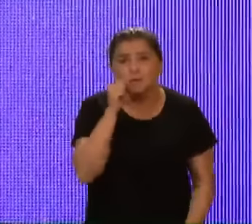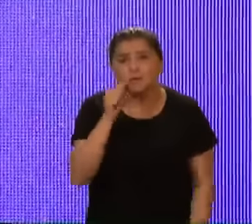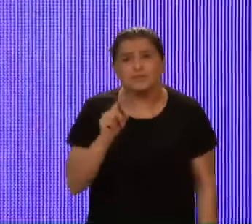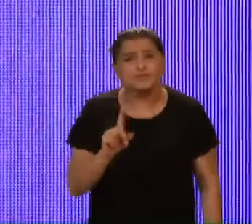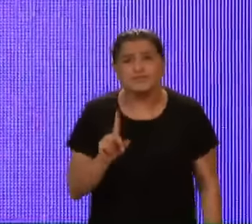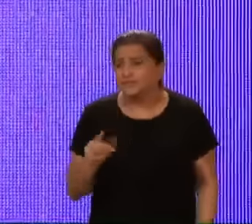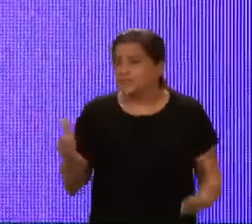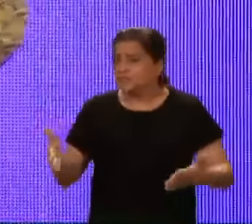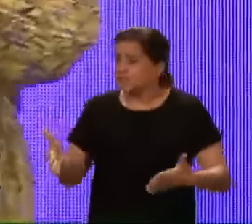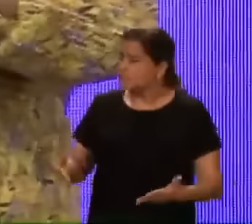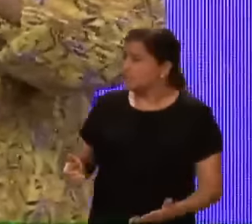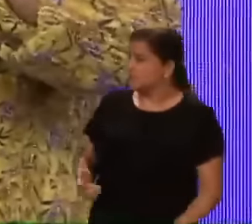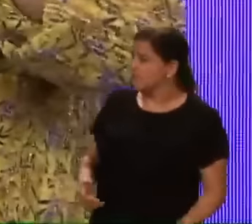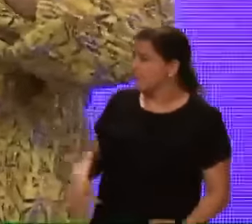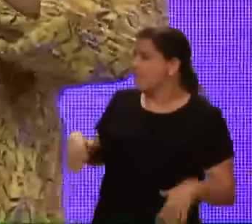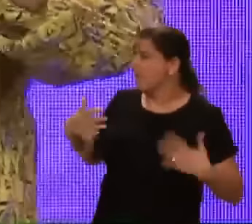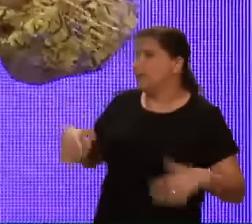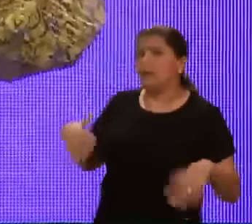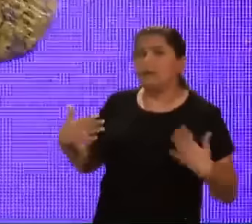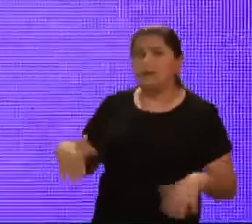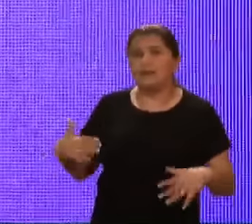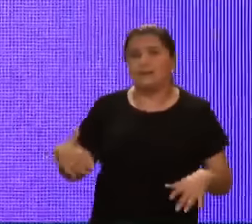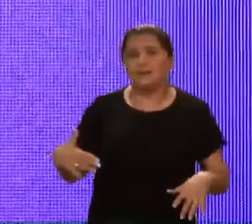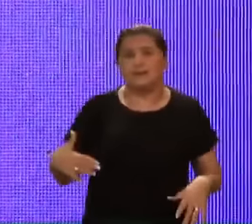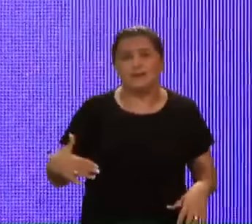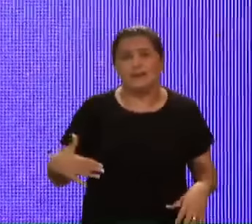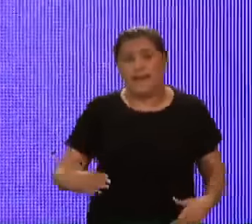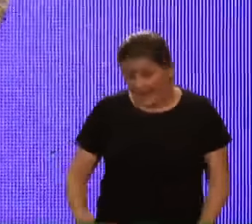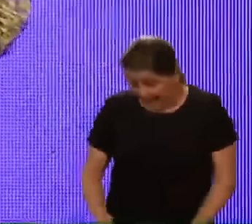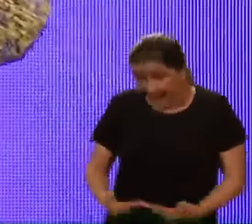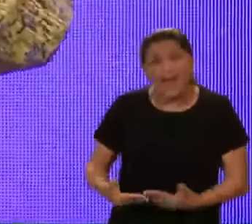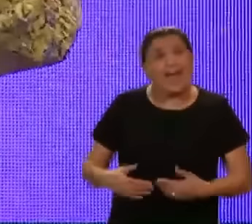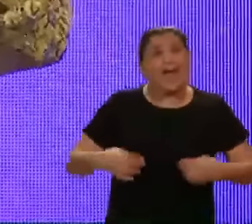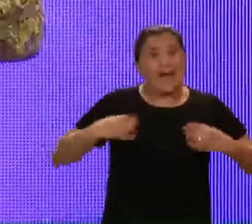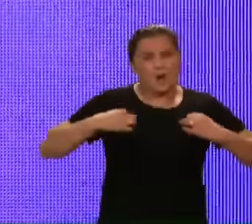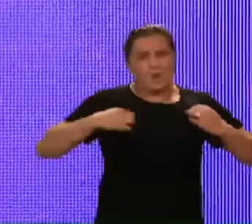meu Deus! Eu falei, o que é que houve? A saia dela manchou.